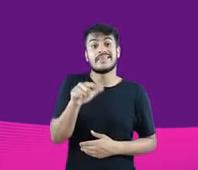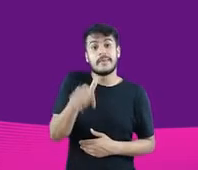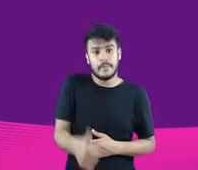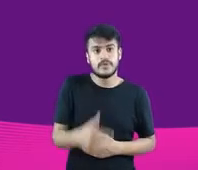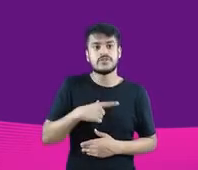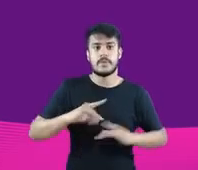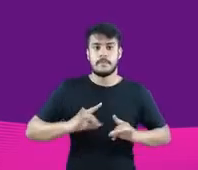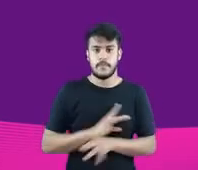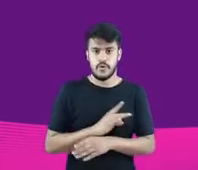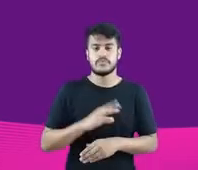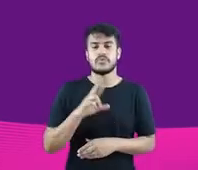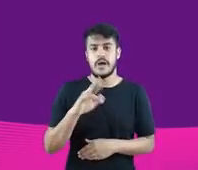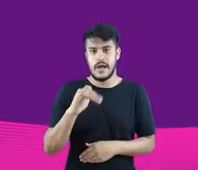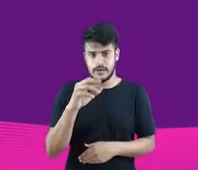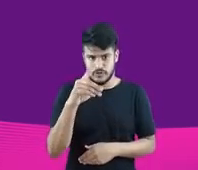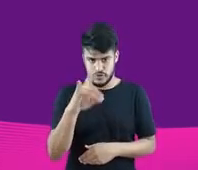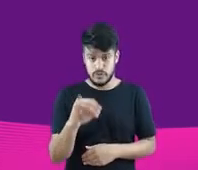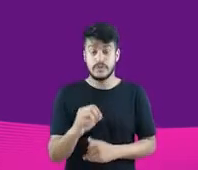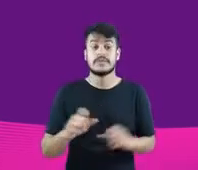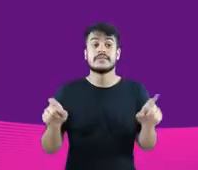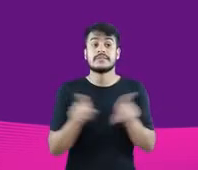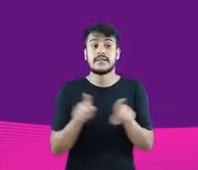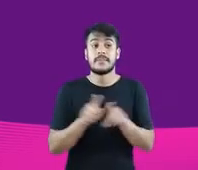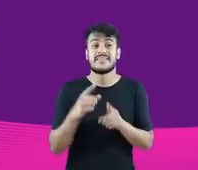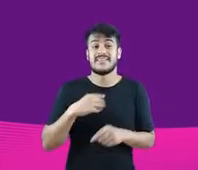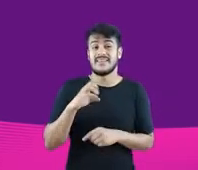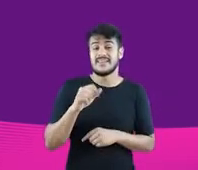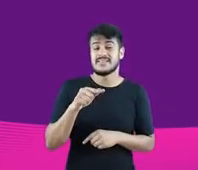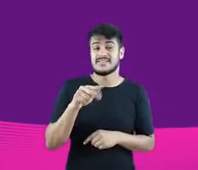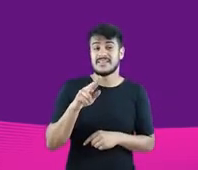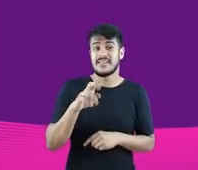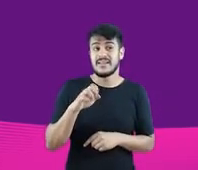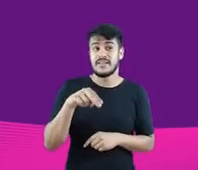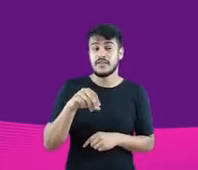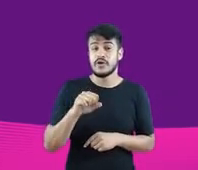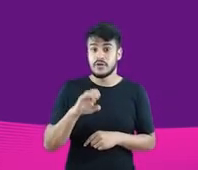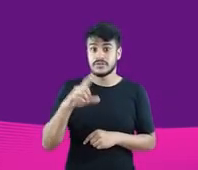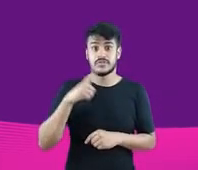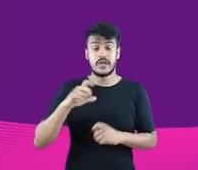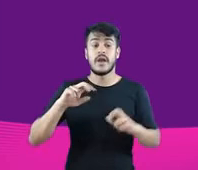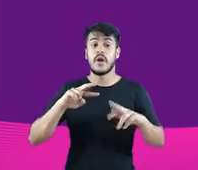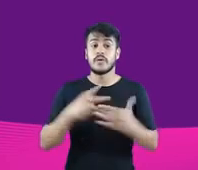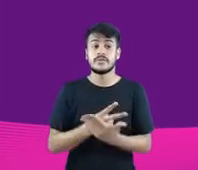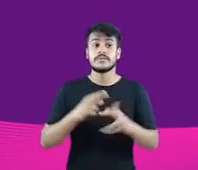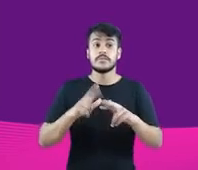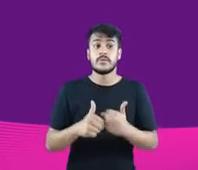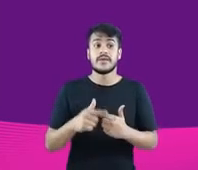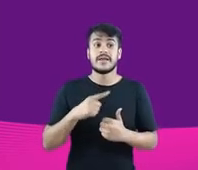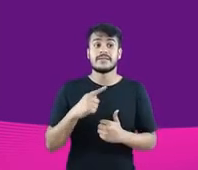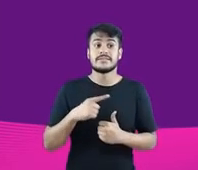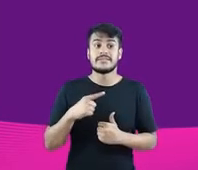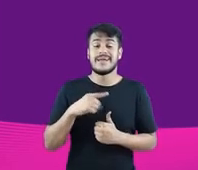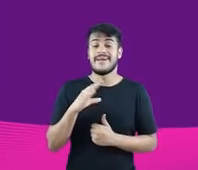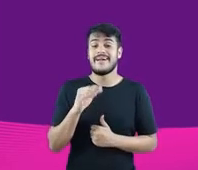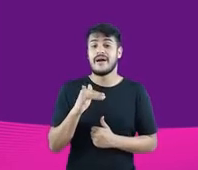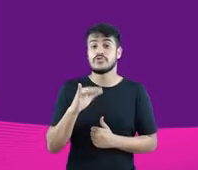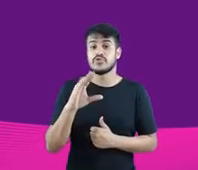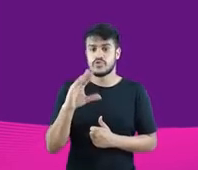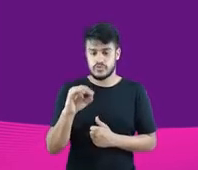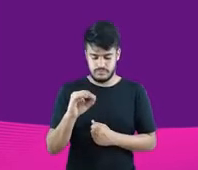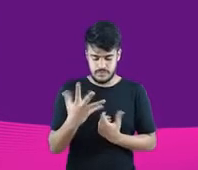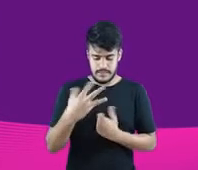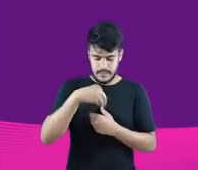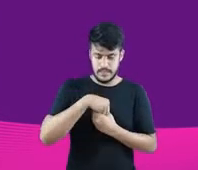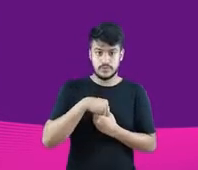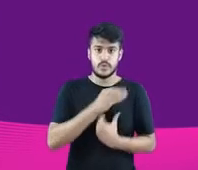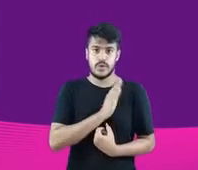também um paciente com uma estenose aórtica decorrente de uma calcificação pós-radioterapia. Outra